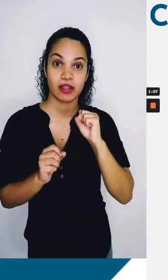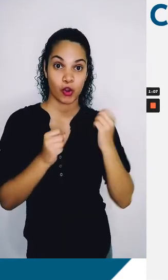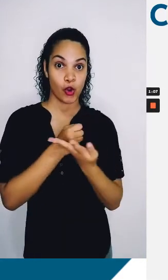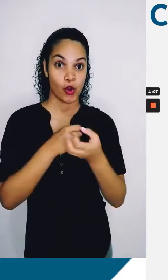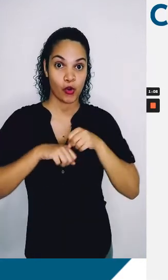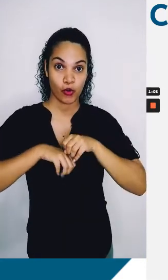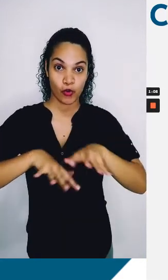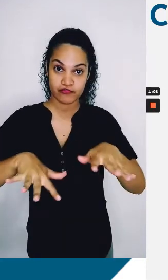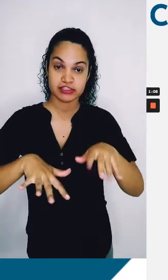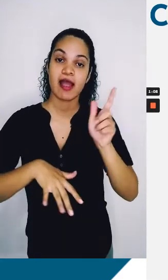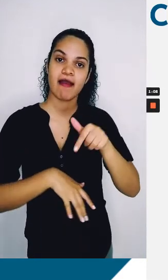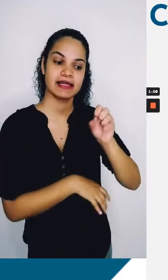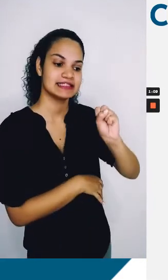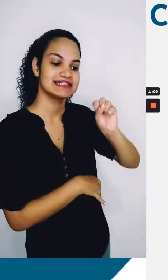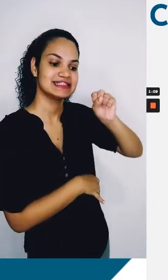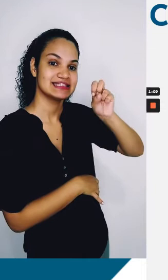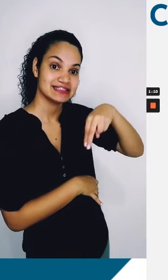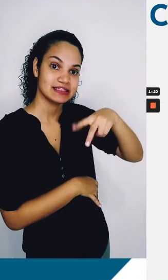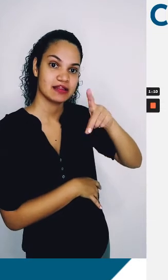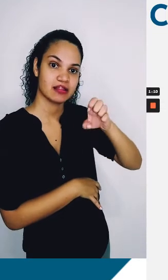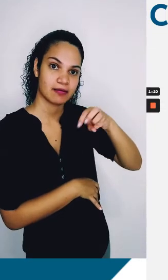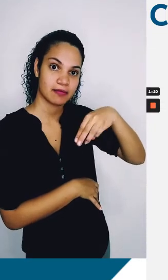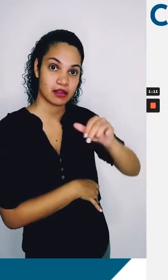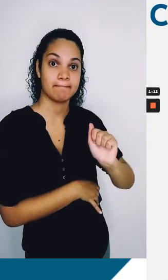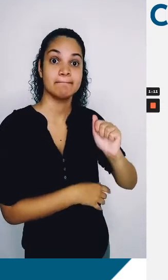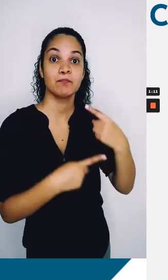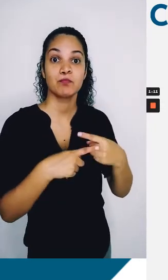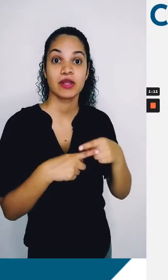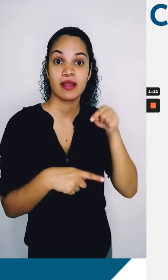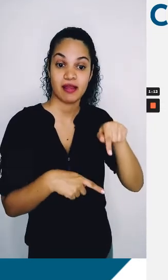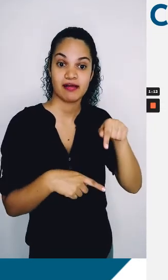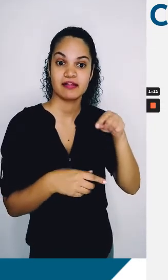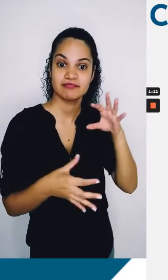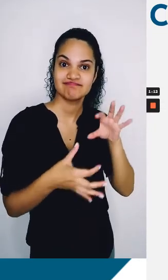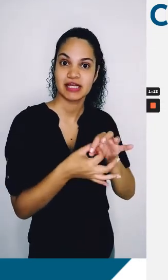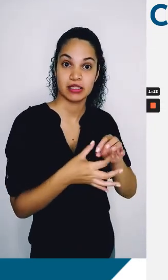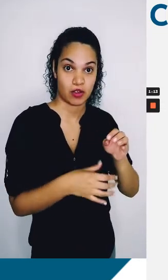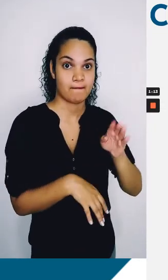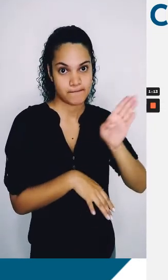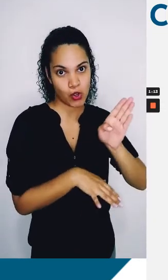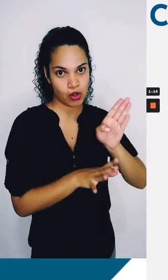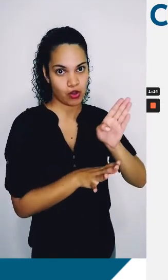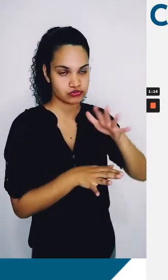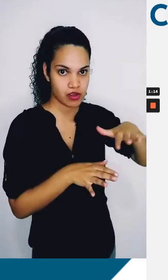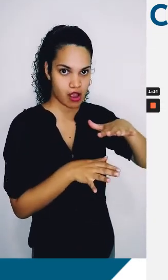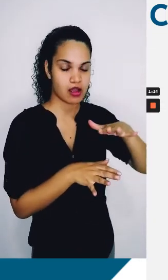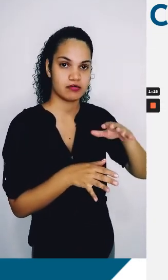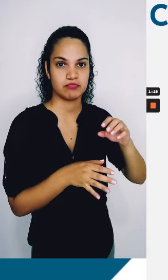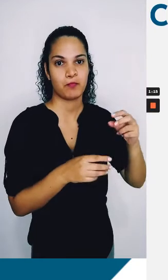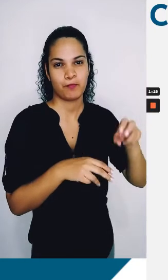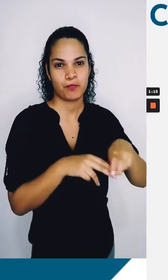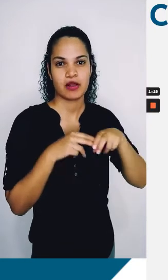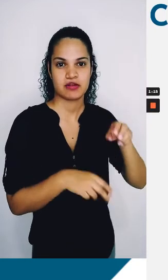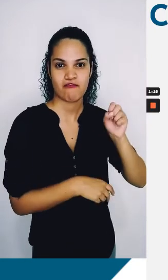Covid é uma sindemia, porque relaciona aspectos biológicos de um